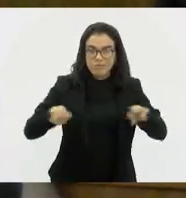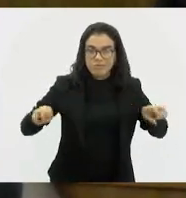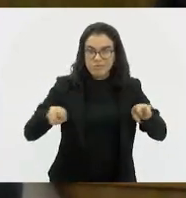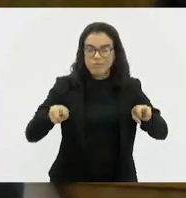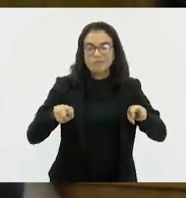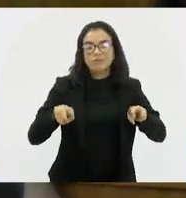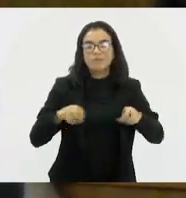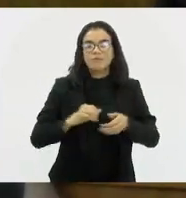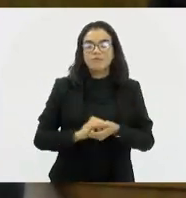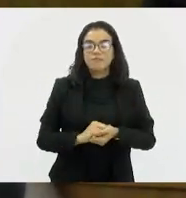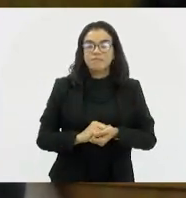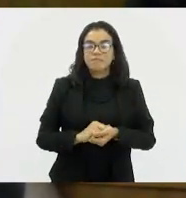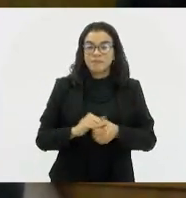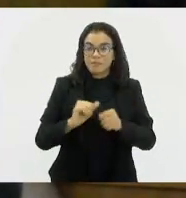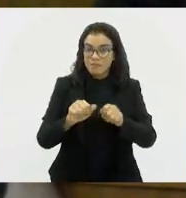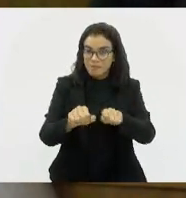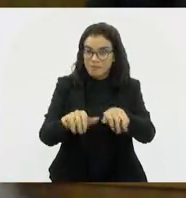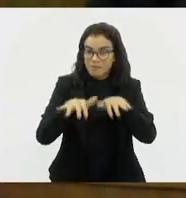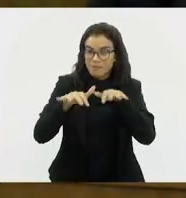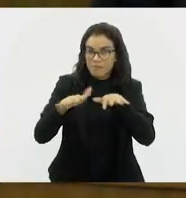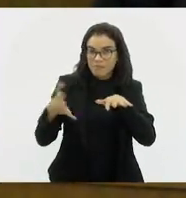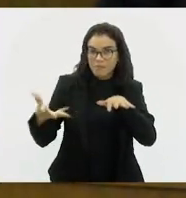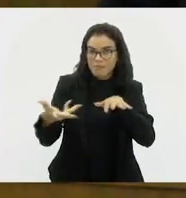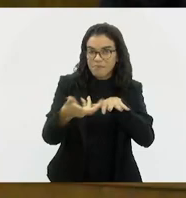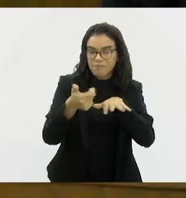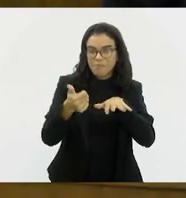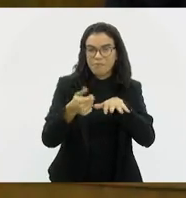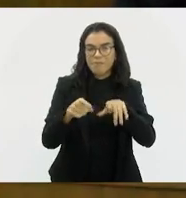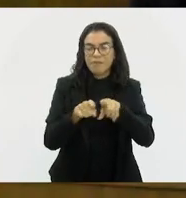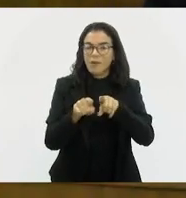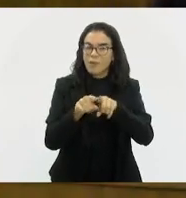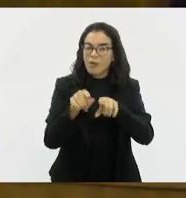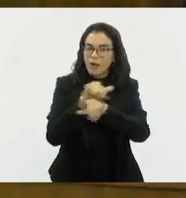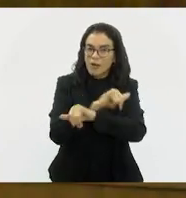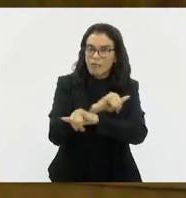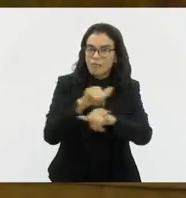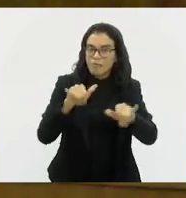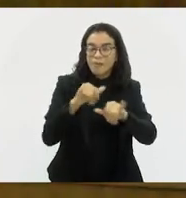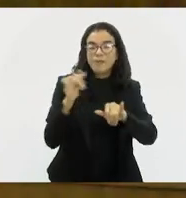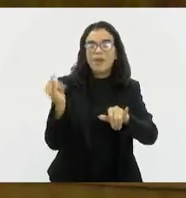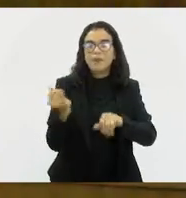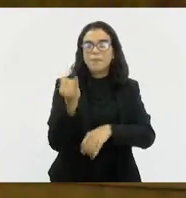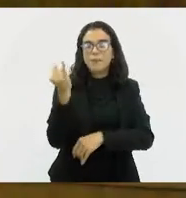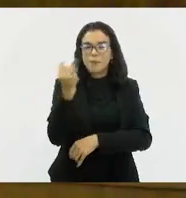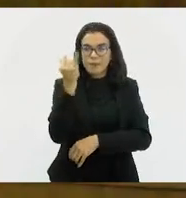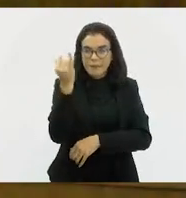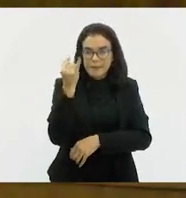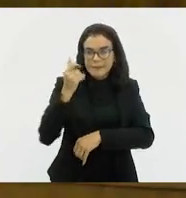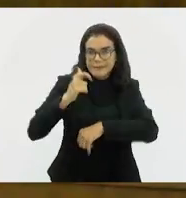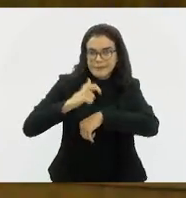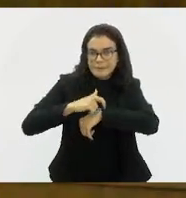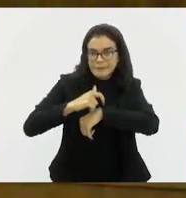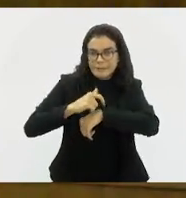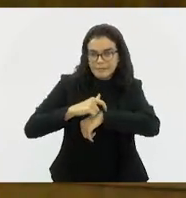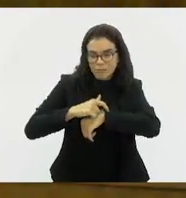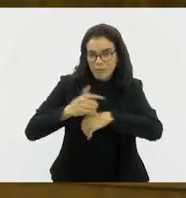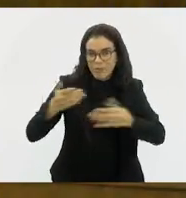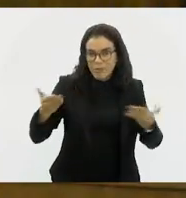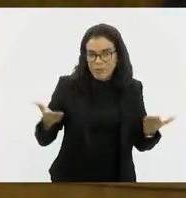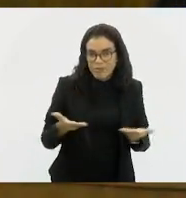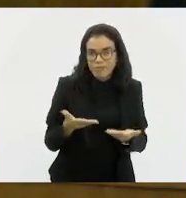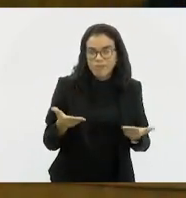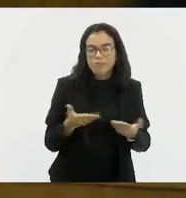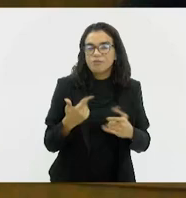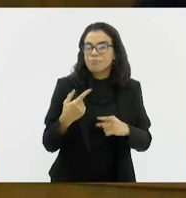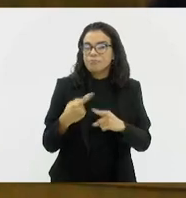maravilhosa. Eu quero registrar a importância desse momento,